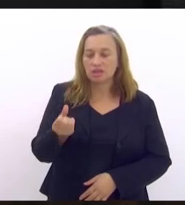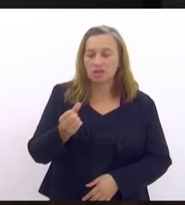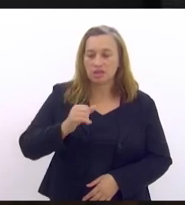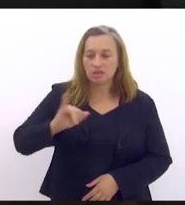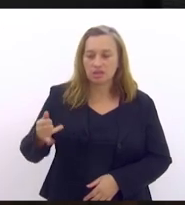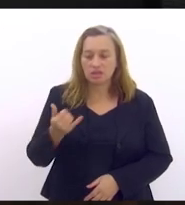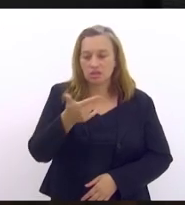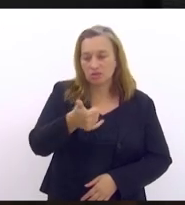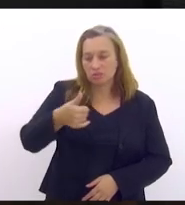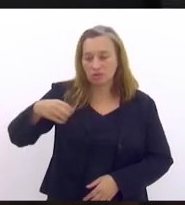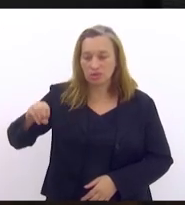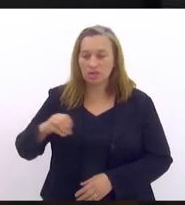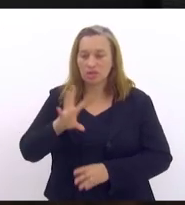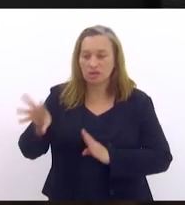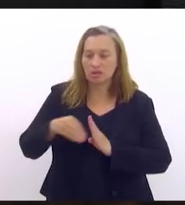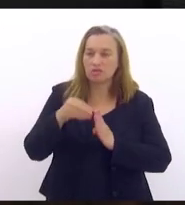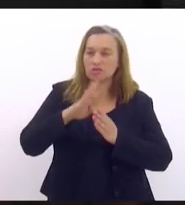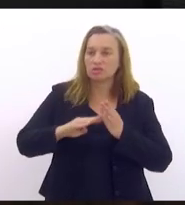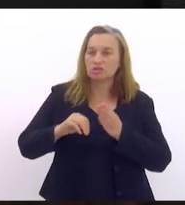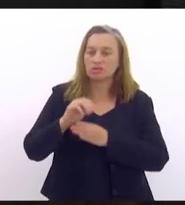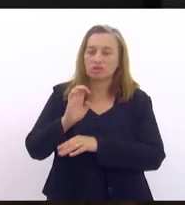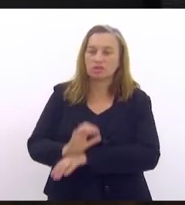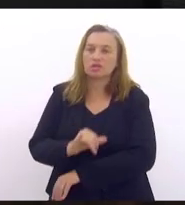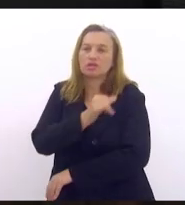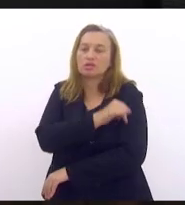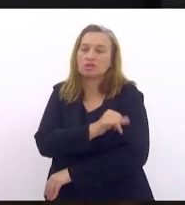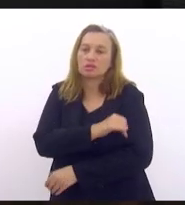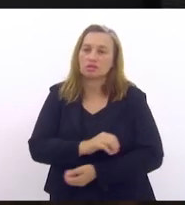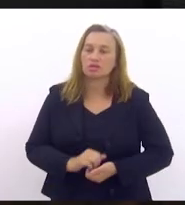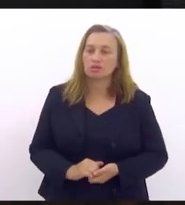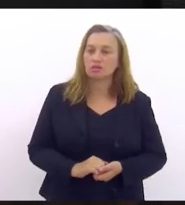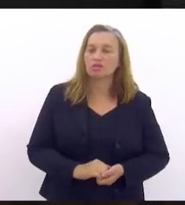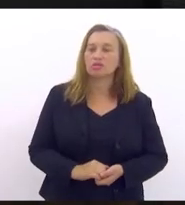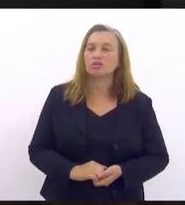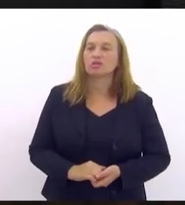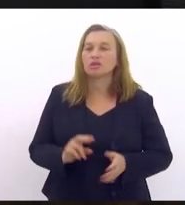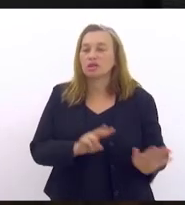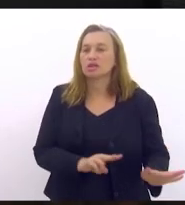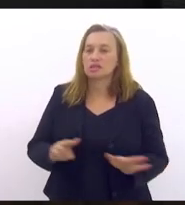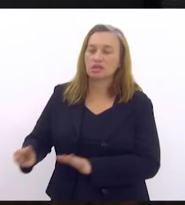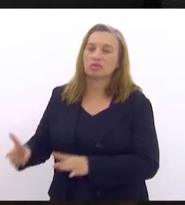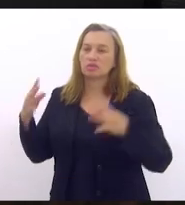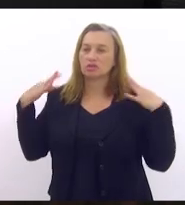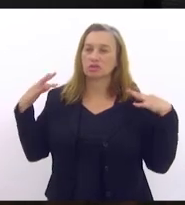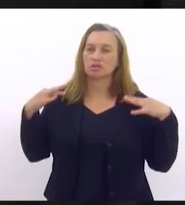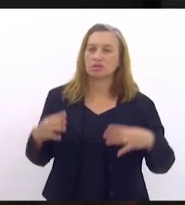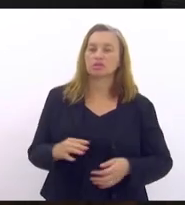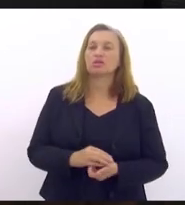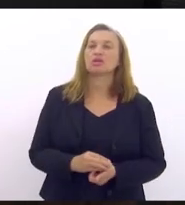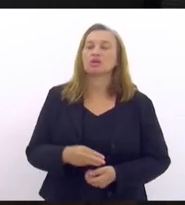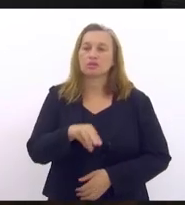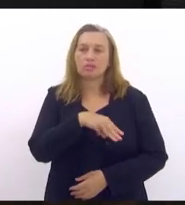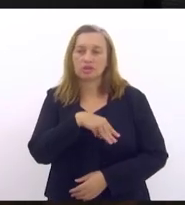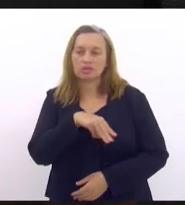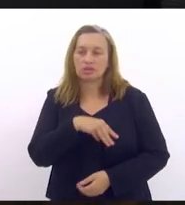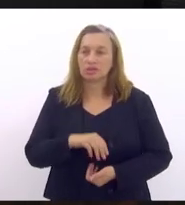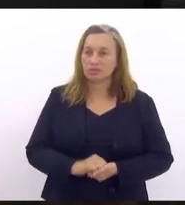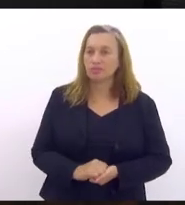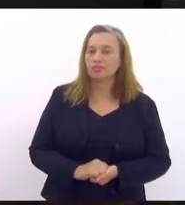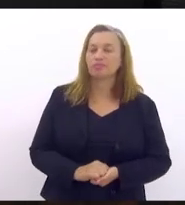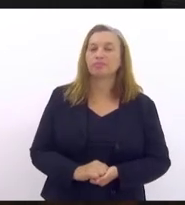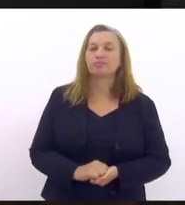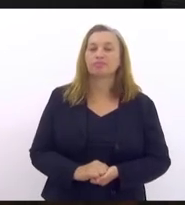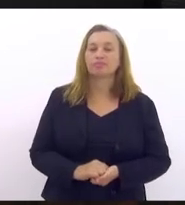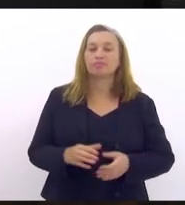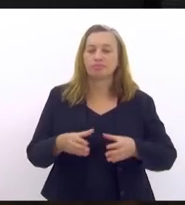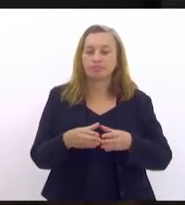2010, incluindo no calendário do Estado do Rio de Janeiro a Semana de Turismo em Madureira, Seturisma. Pareceres